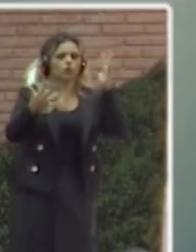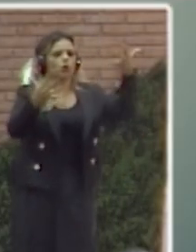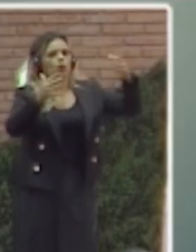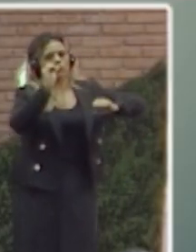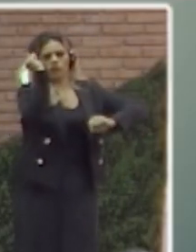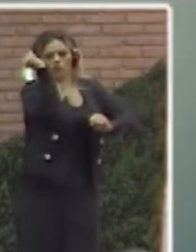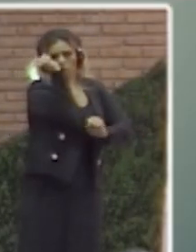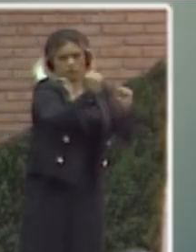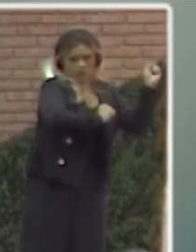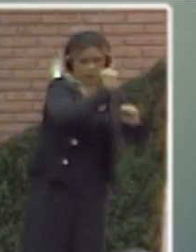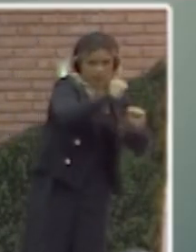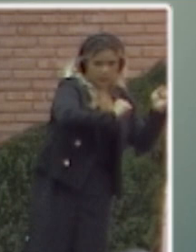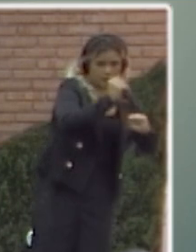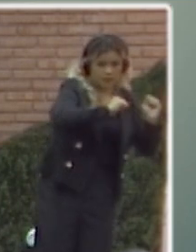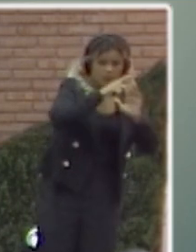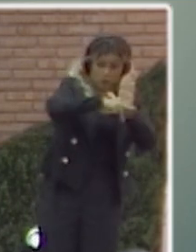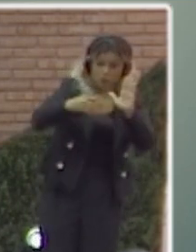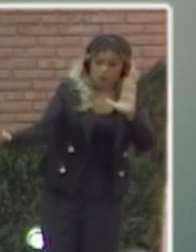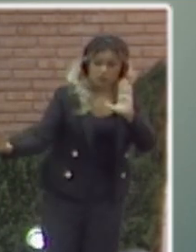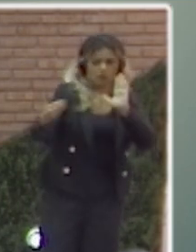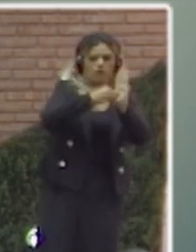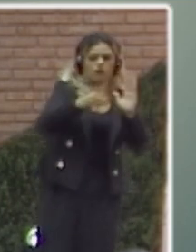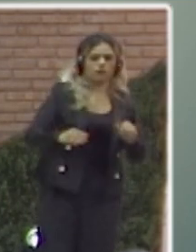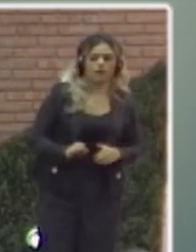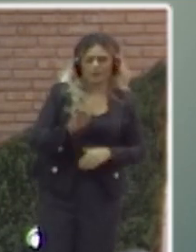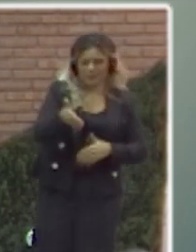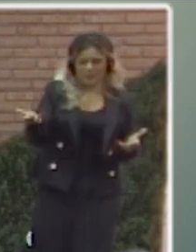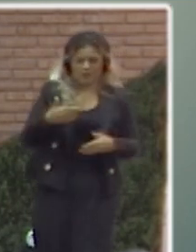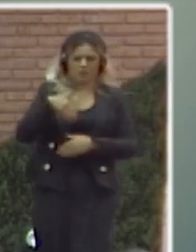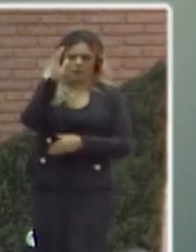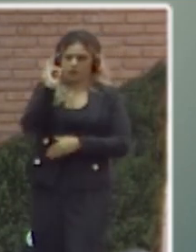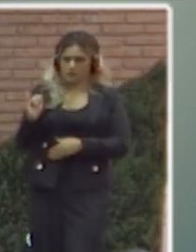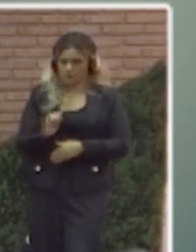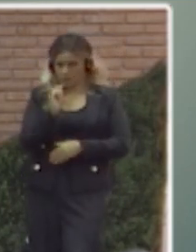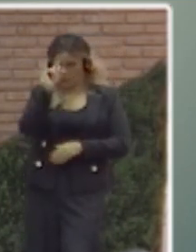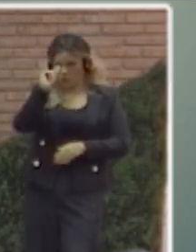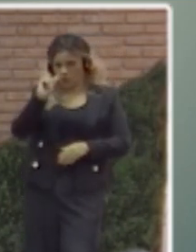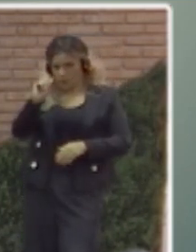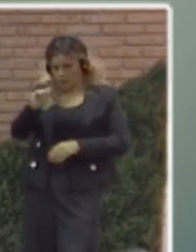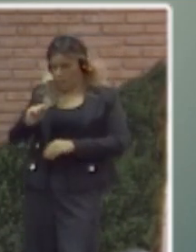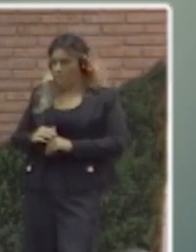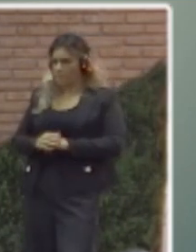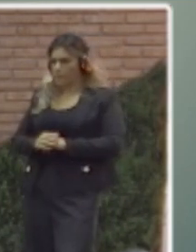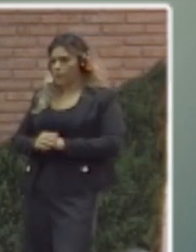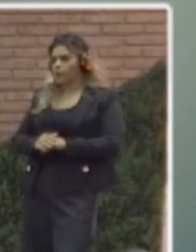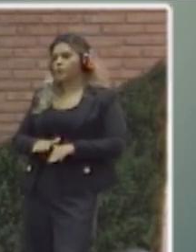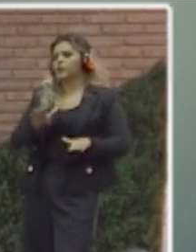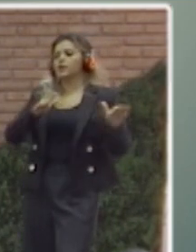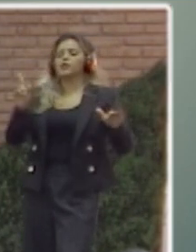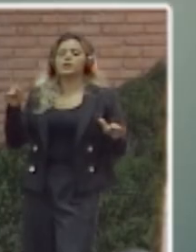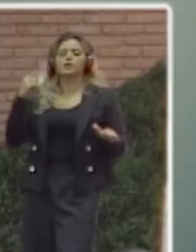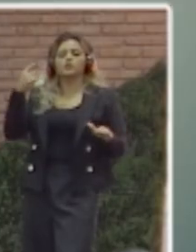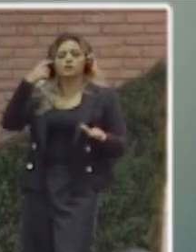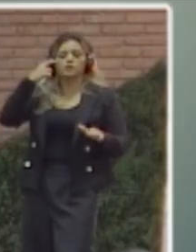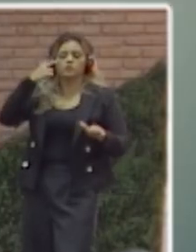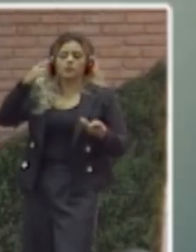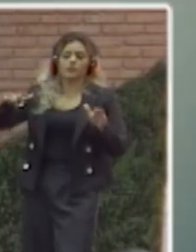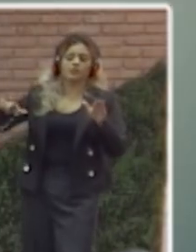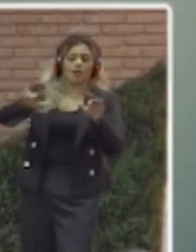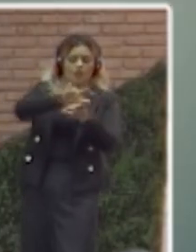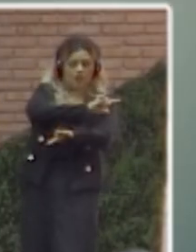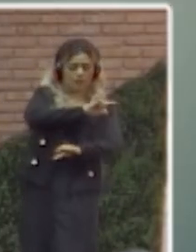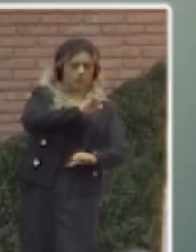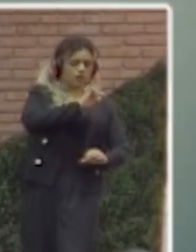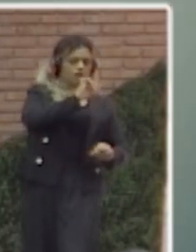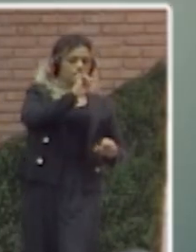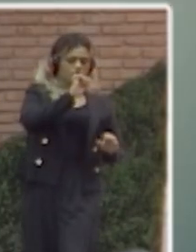industrialização que a gente poderia aplicar nesse projeto. E agora vem a parte mais importante, porque normalmente quando a gente fala de pré-fabricação ou industrialização